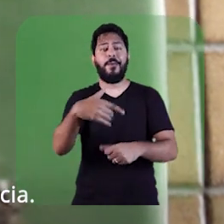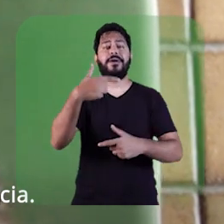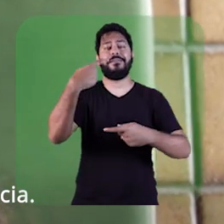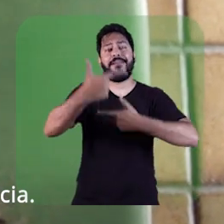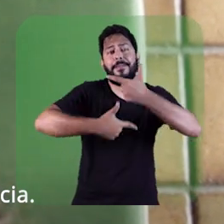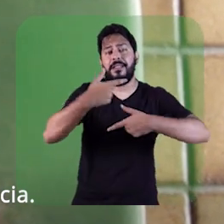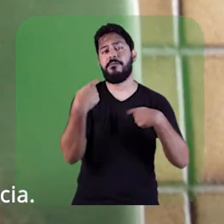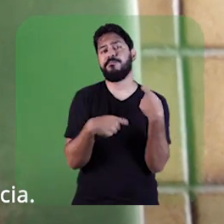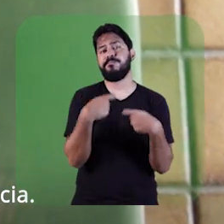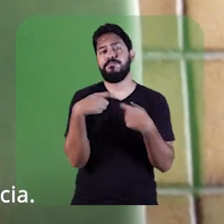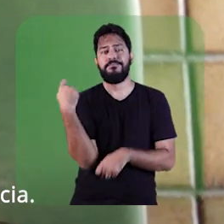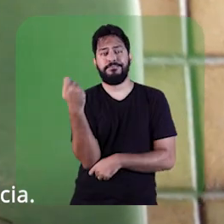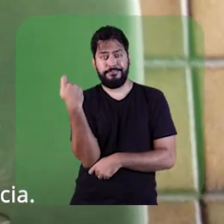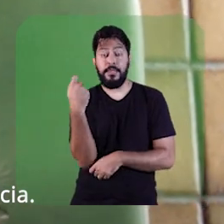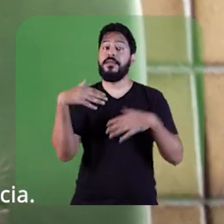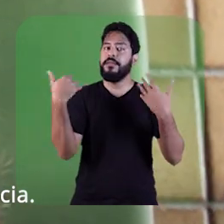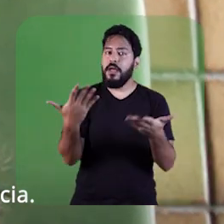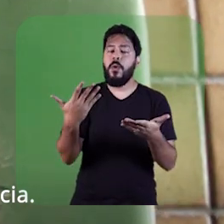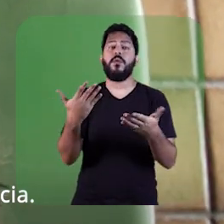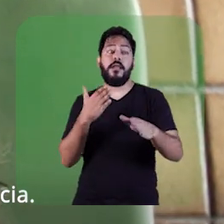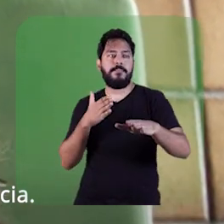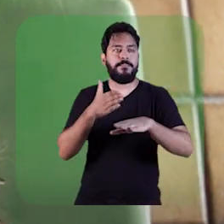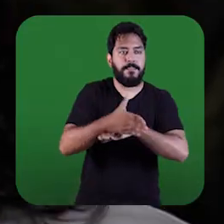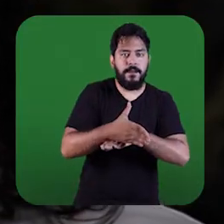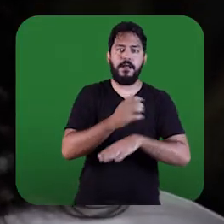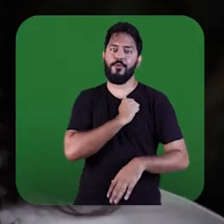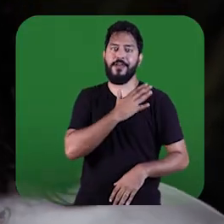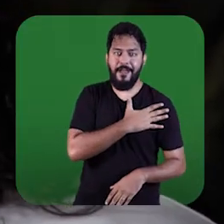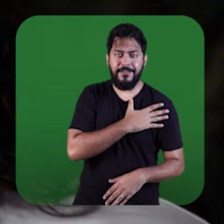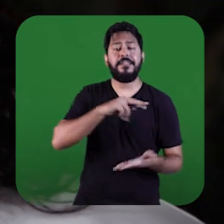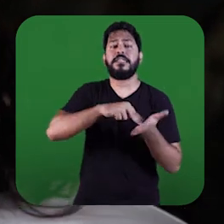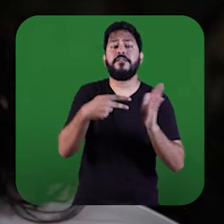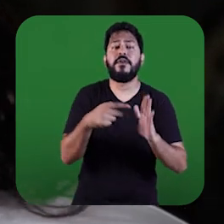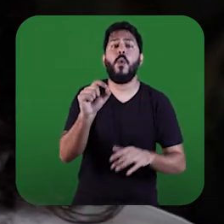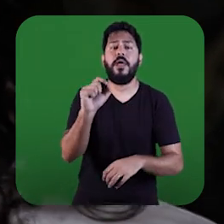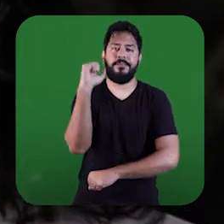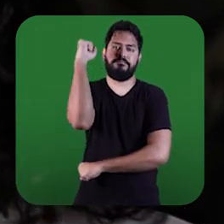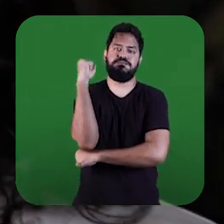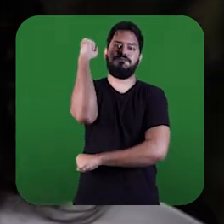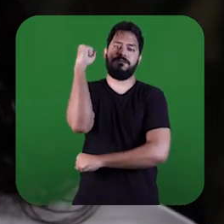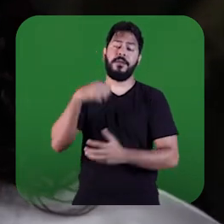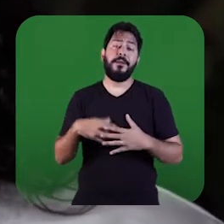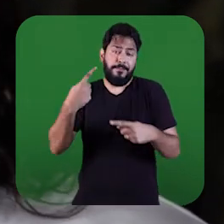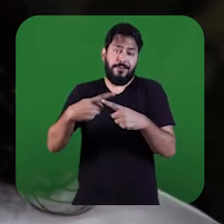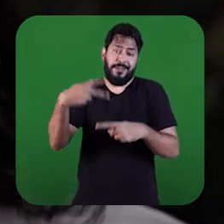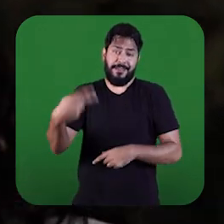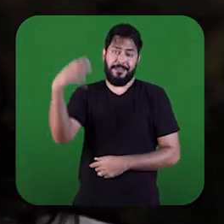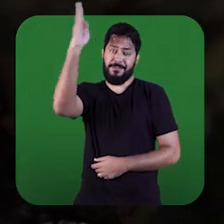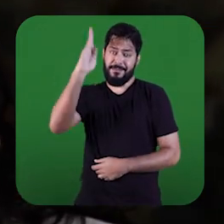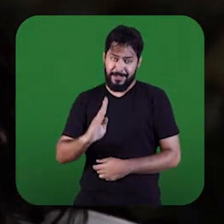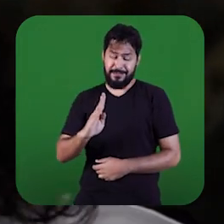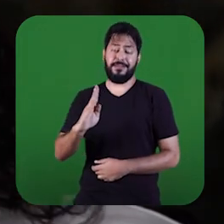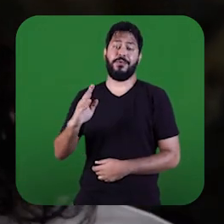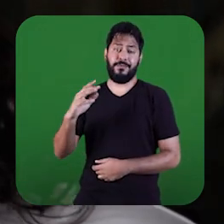da academia é um grande processo de resistência. Hoje, no Brasil, né, as travestis têm uma